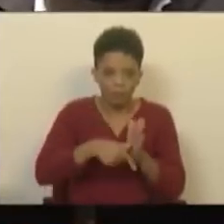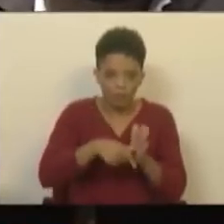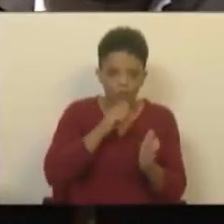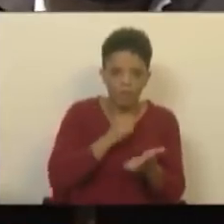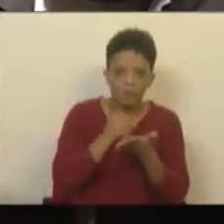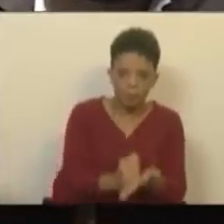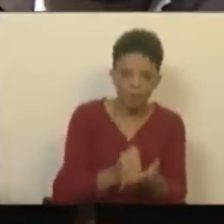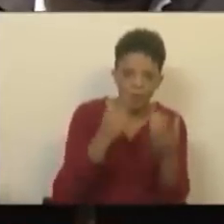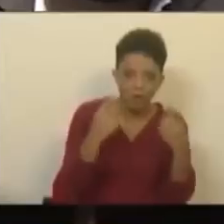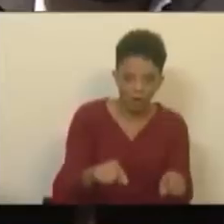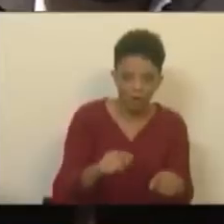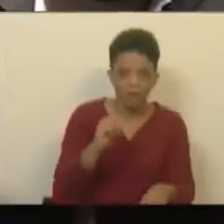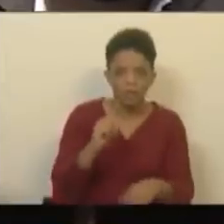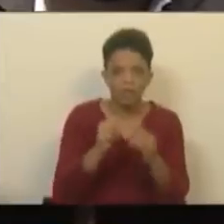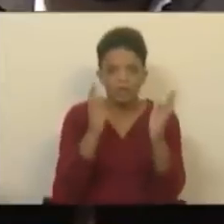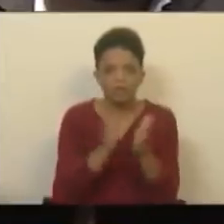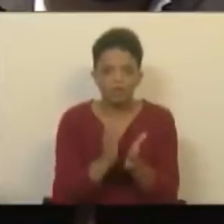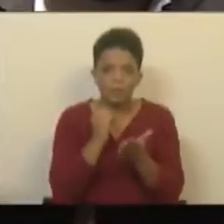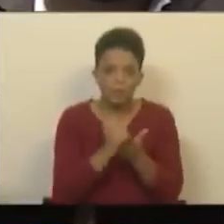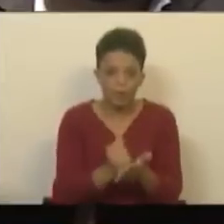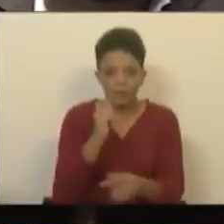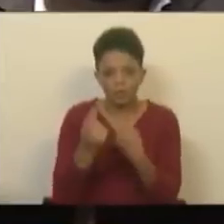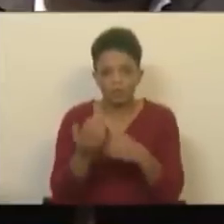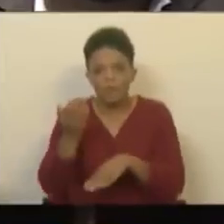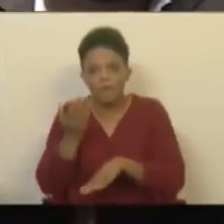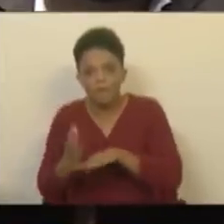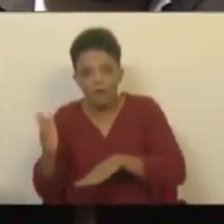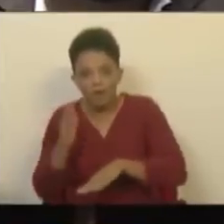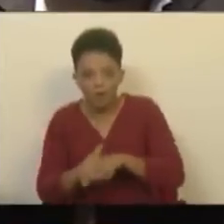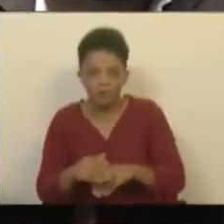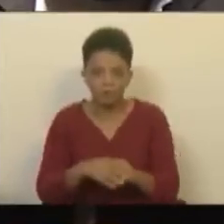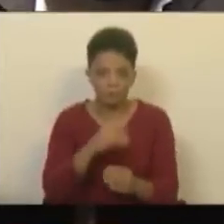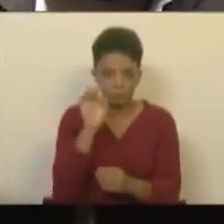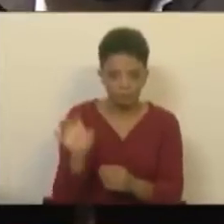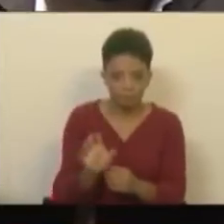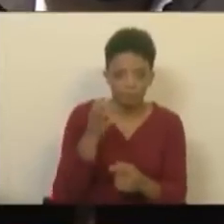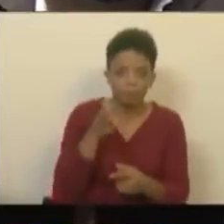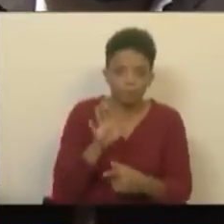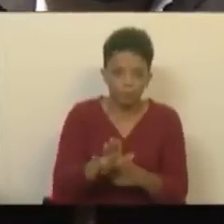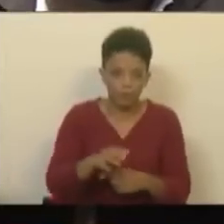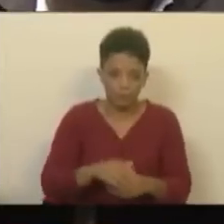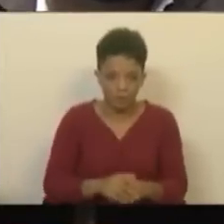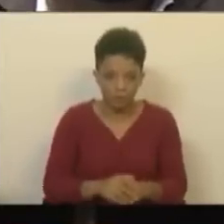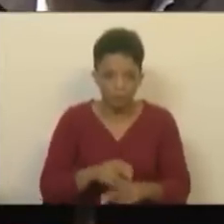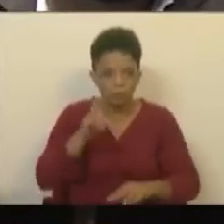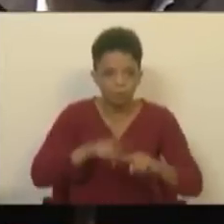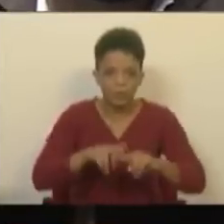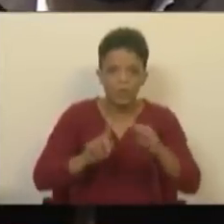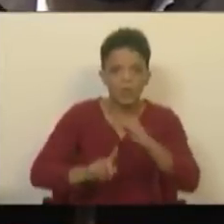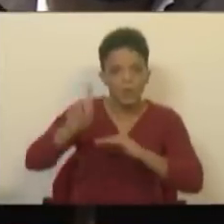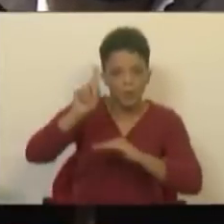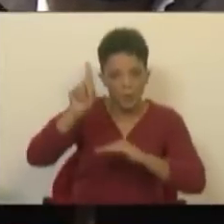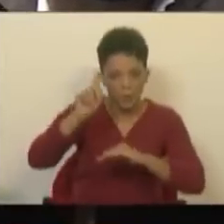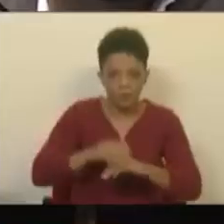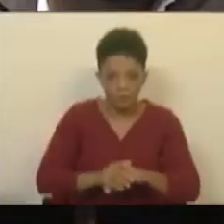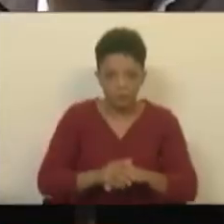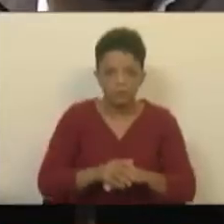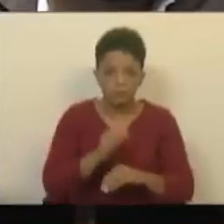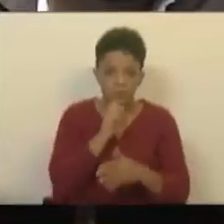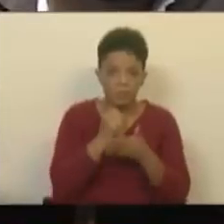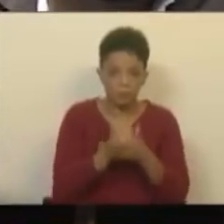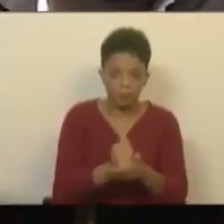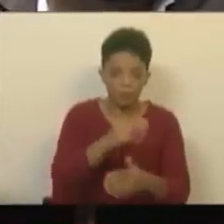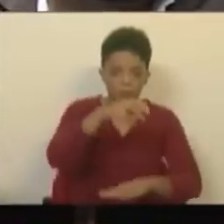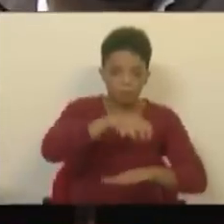a serem apoiados foram todos apoiados eles ficaram de Fora à modalidades por exemplo cruzamentos no Norte em que era supor serem